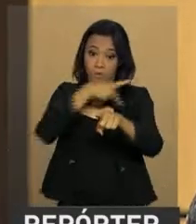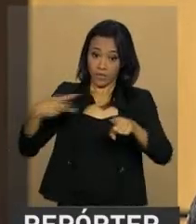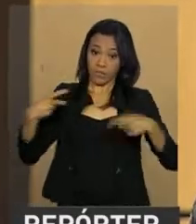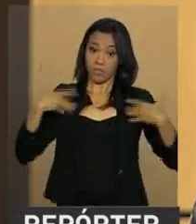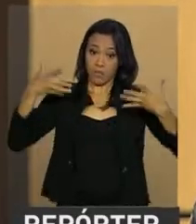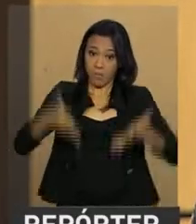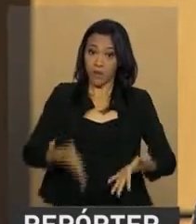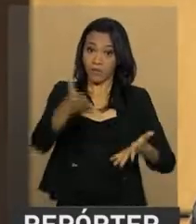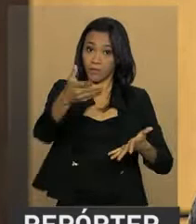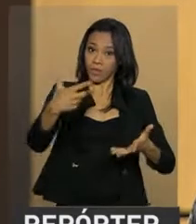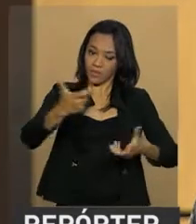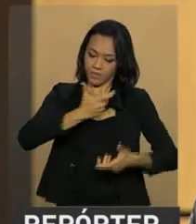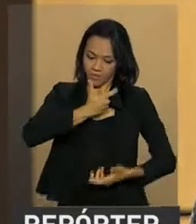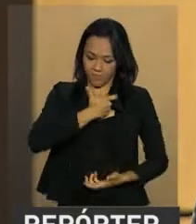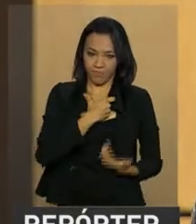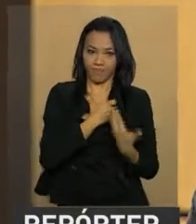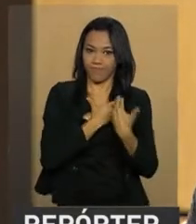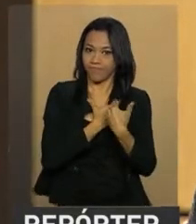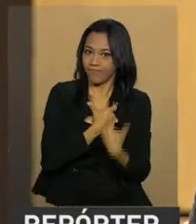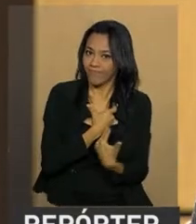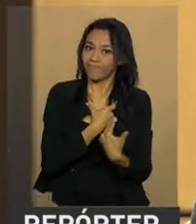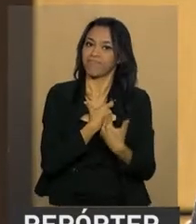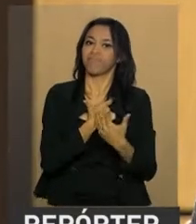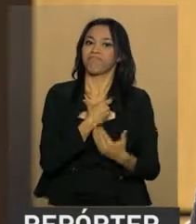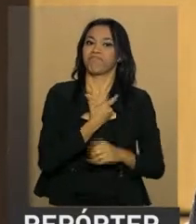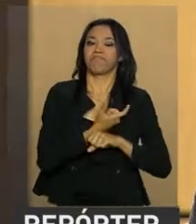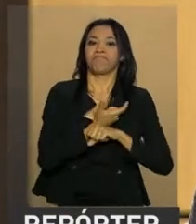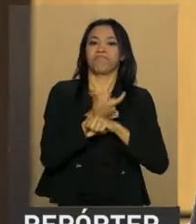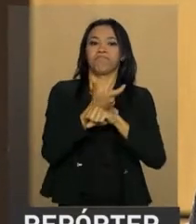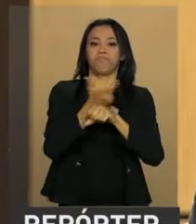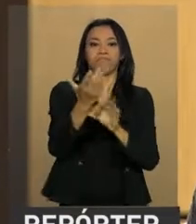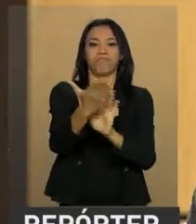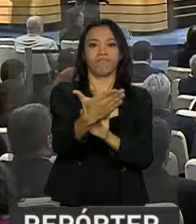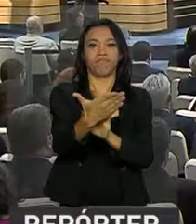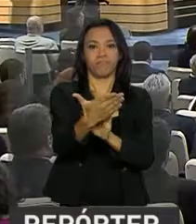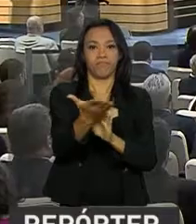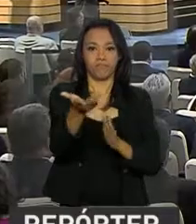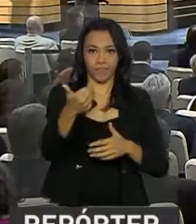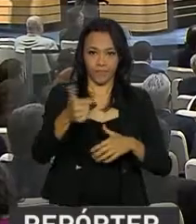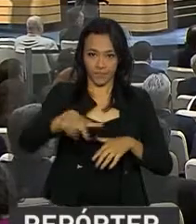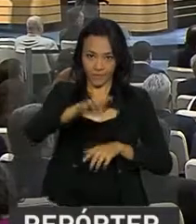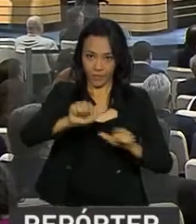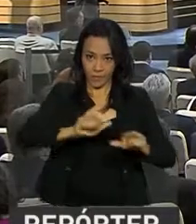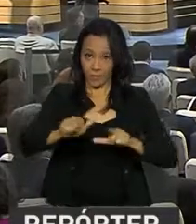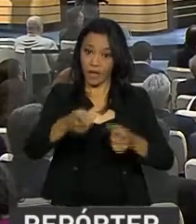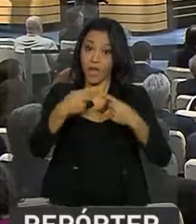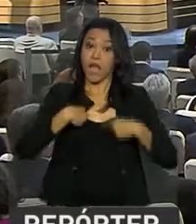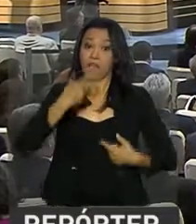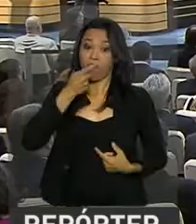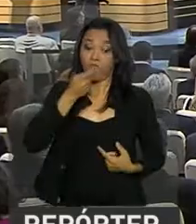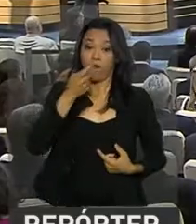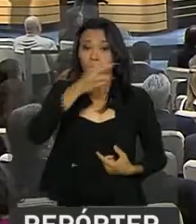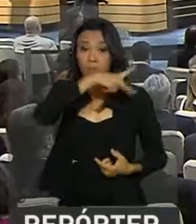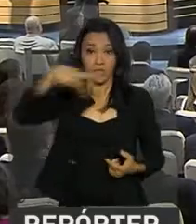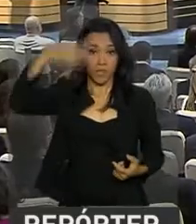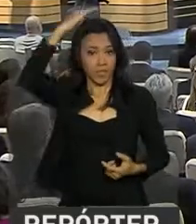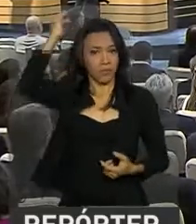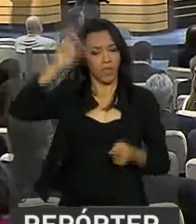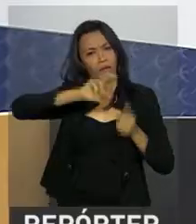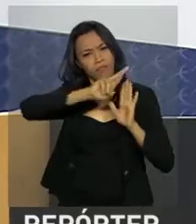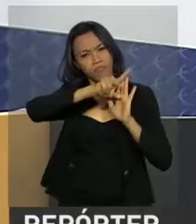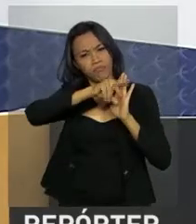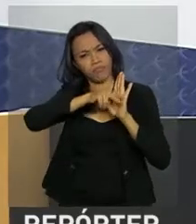recebeu uma condecoração, a Ordem do Mérito Judiciário do Trabalho. Temer afirmou que todas as reformas que estão